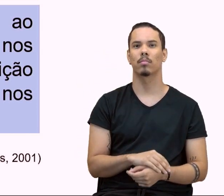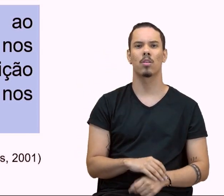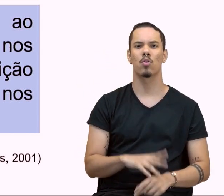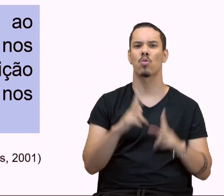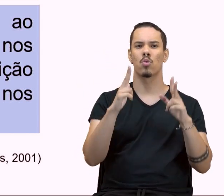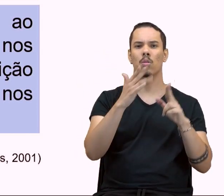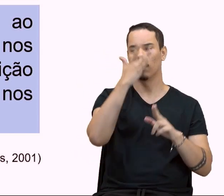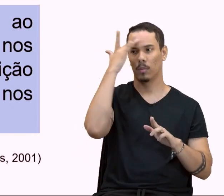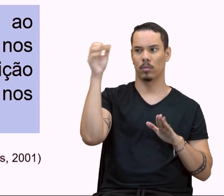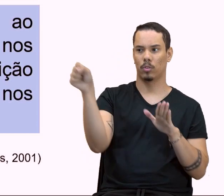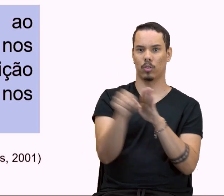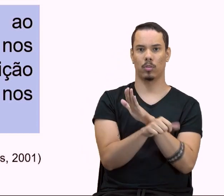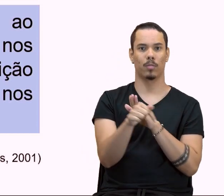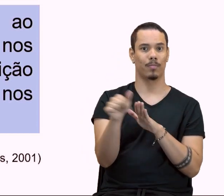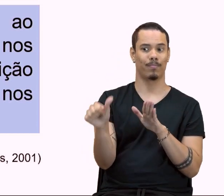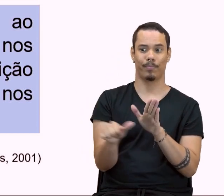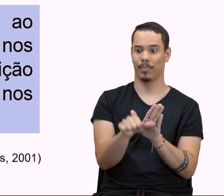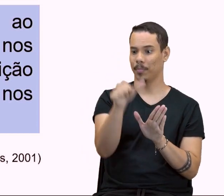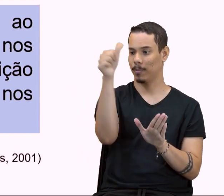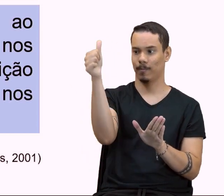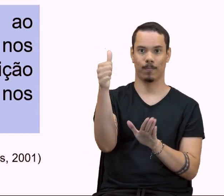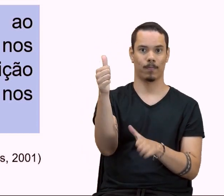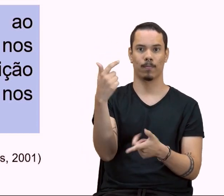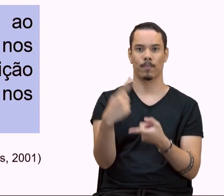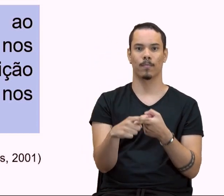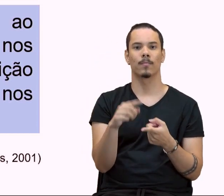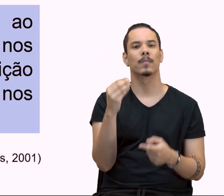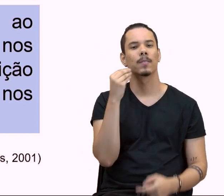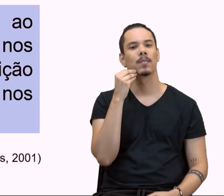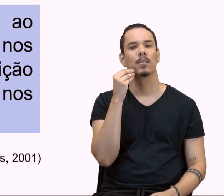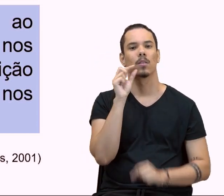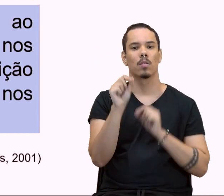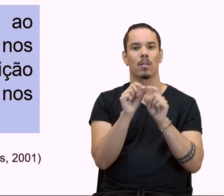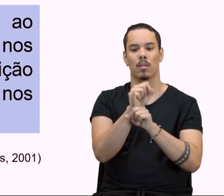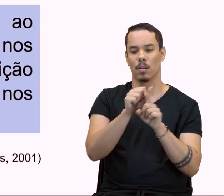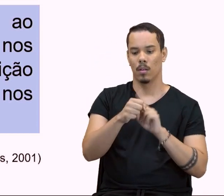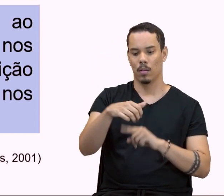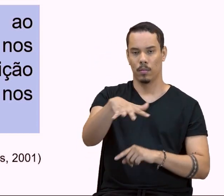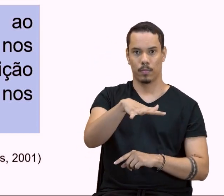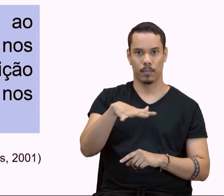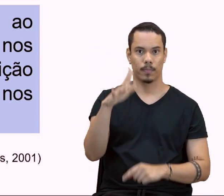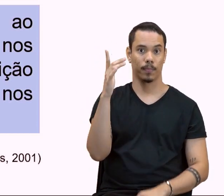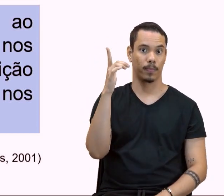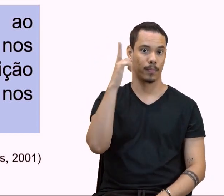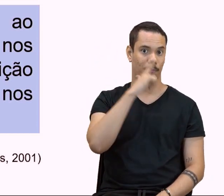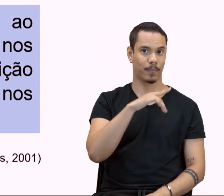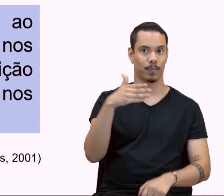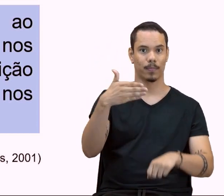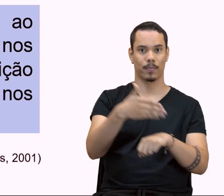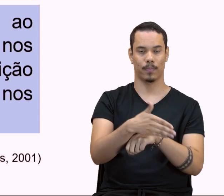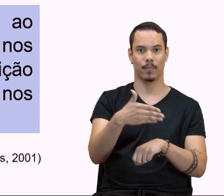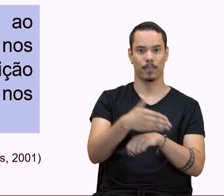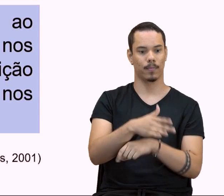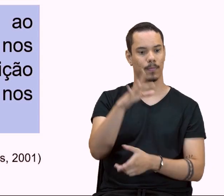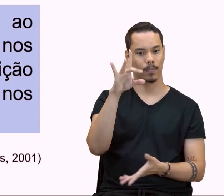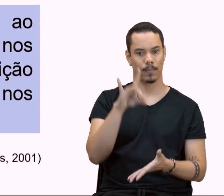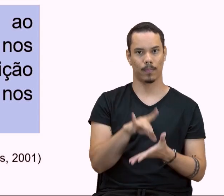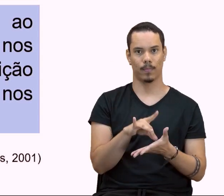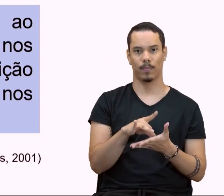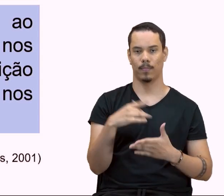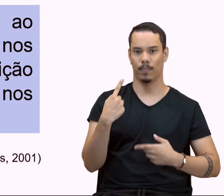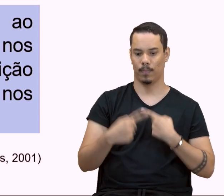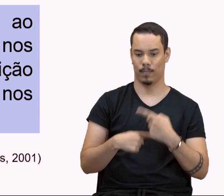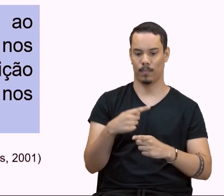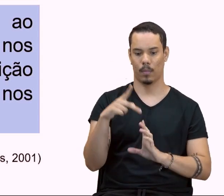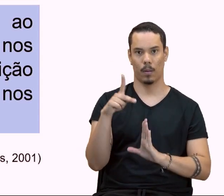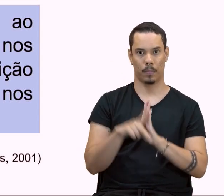para simplesmente fazer com que a sociedade civil conseguisse participar desse planejamento.